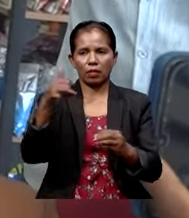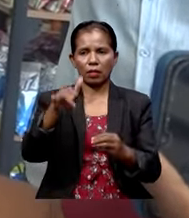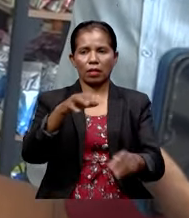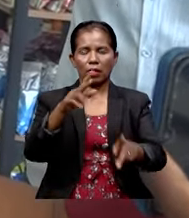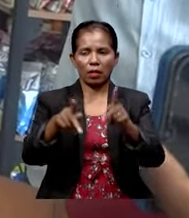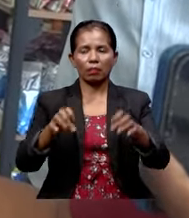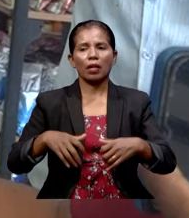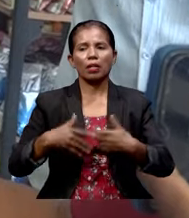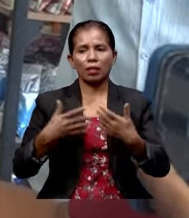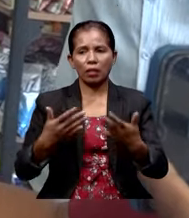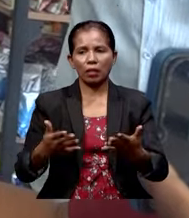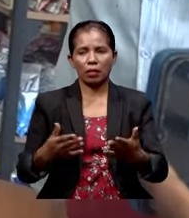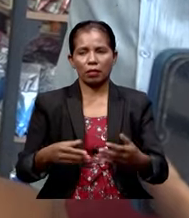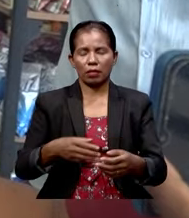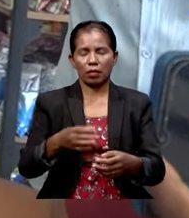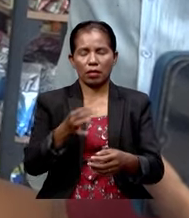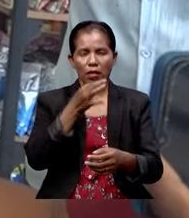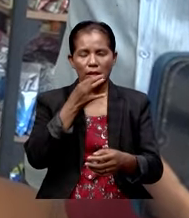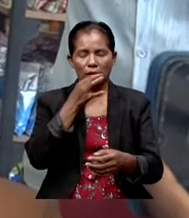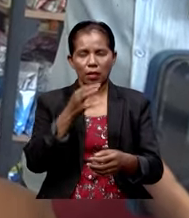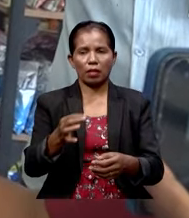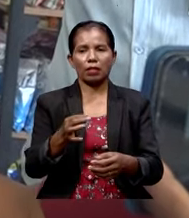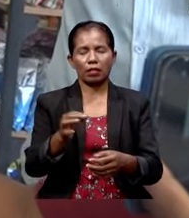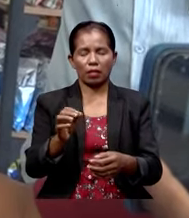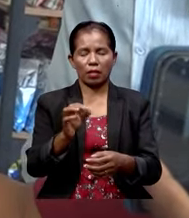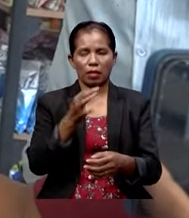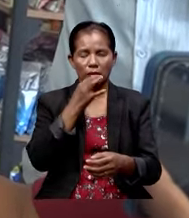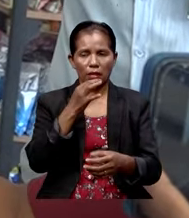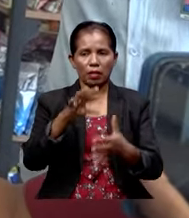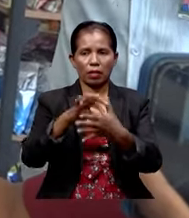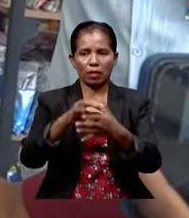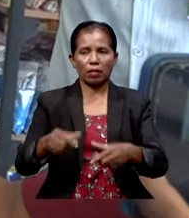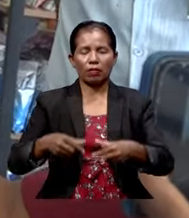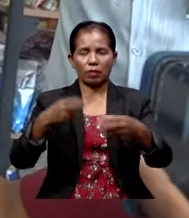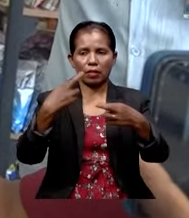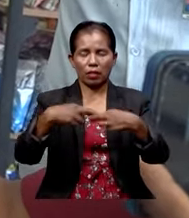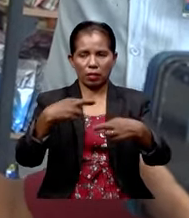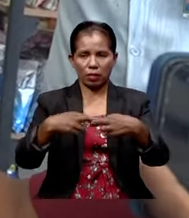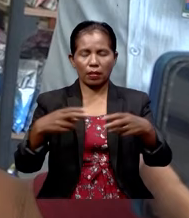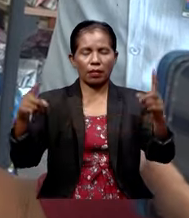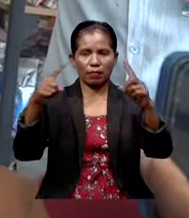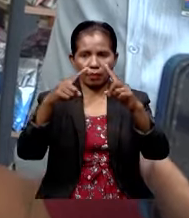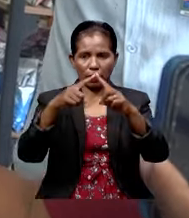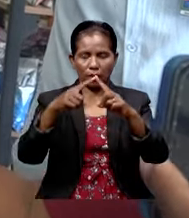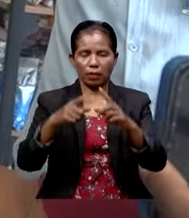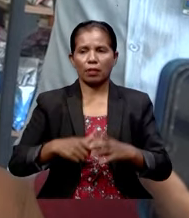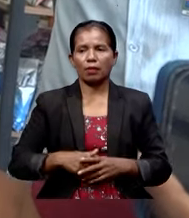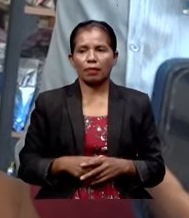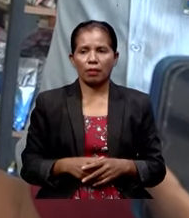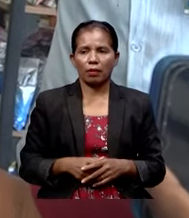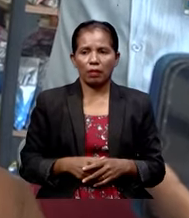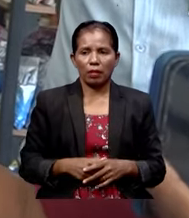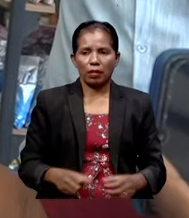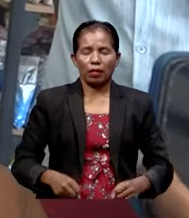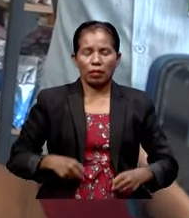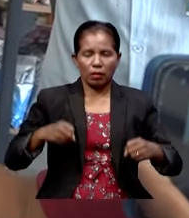mais hira né bema que consumo tiona aí hansar né fomos risco duni ba iha